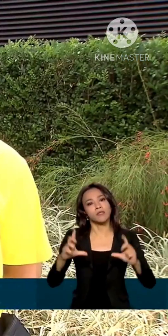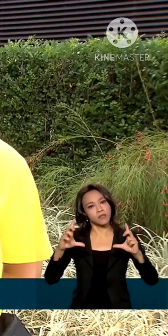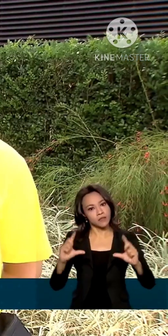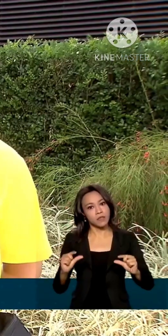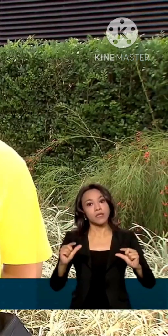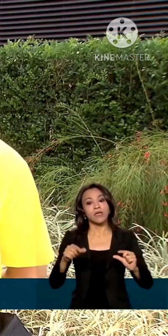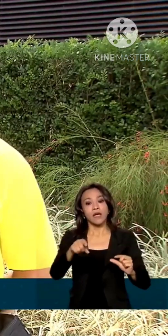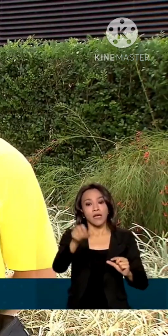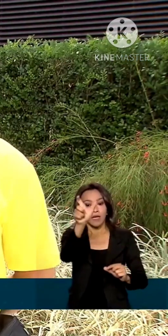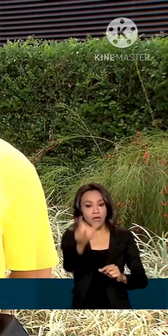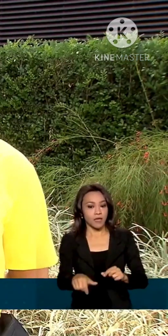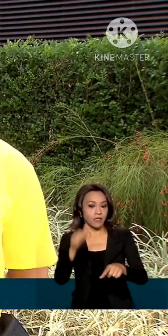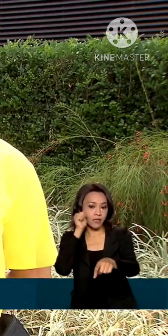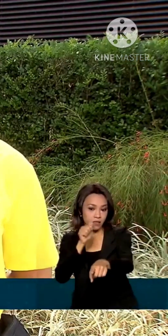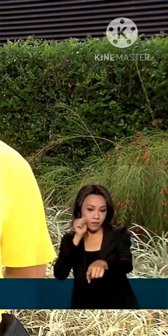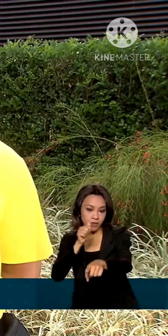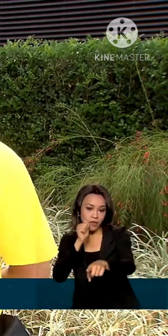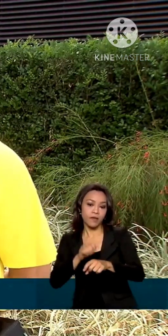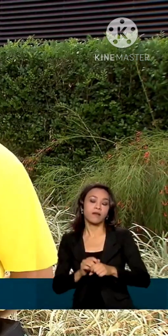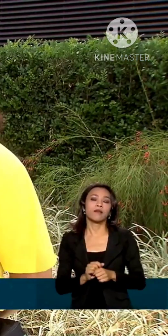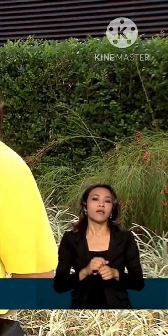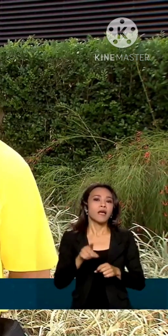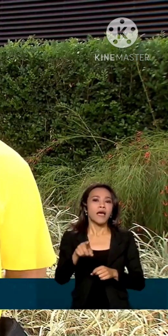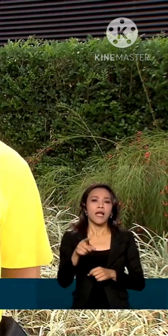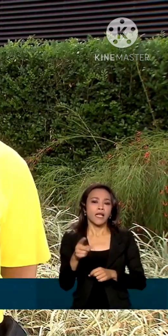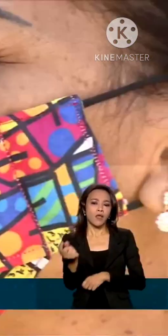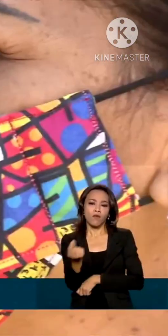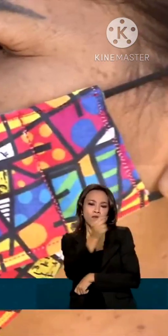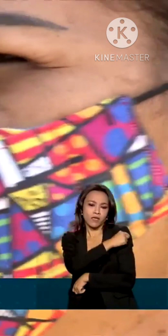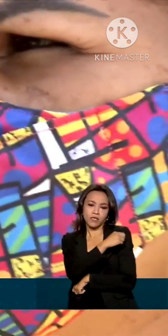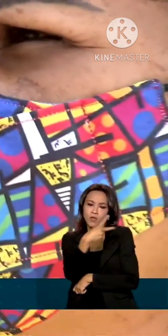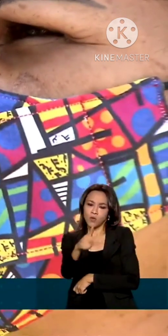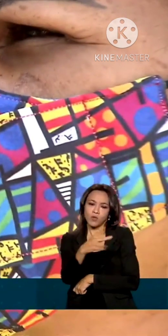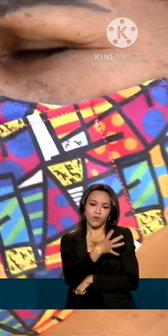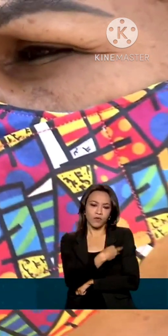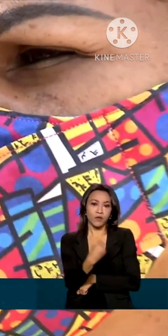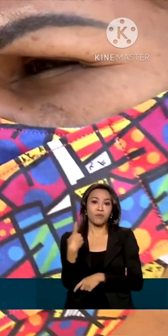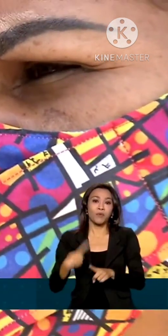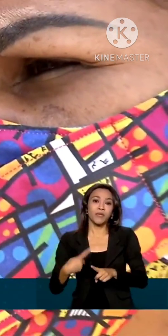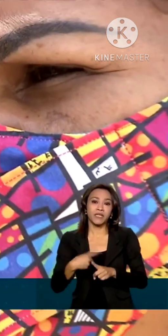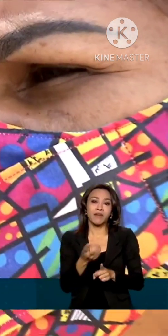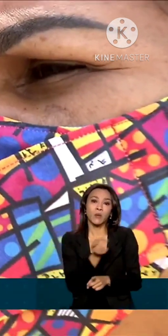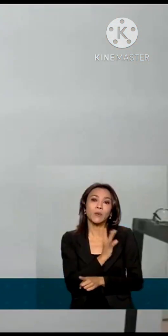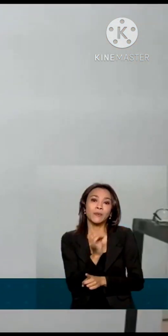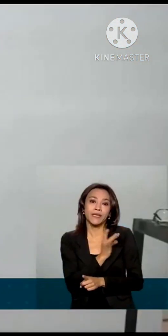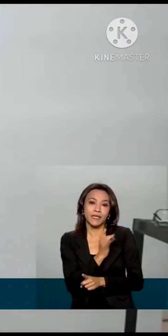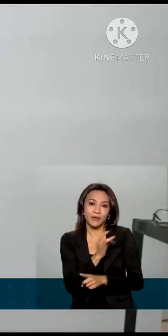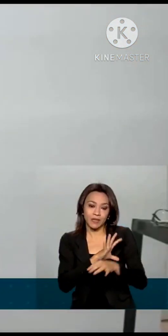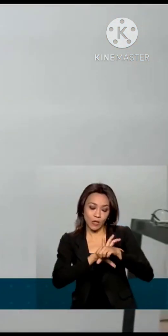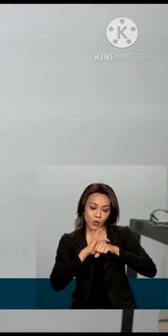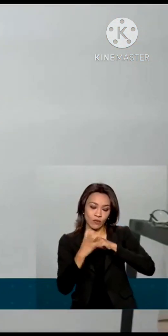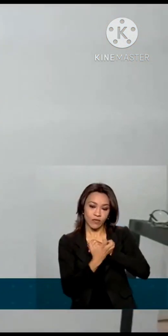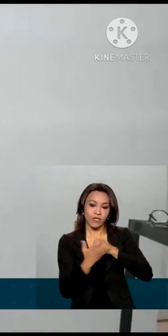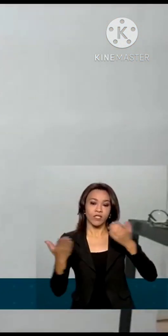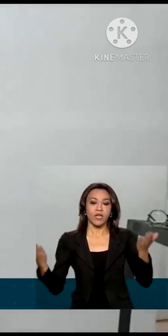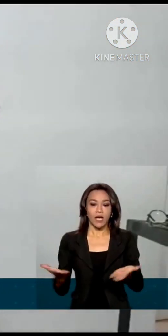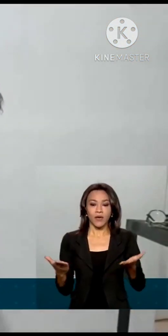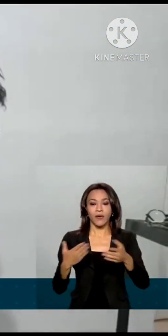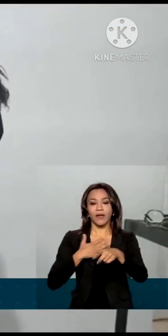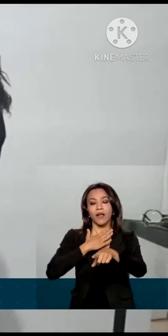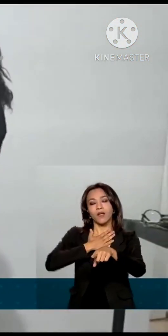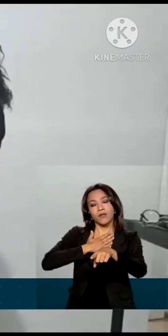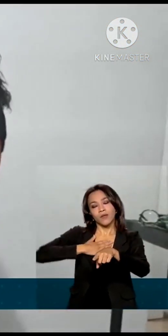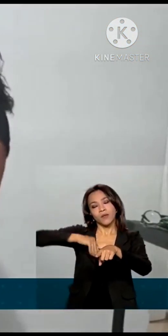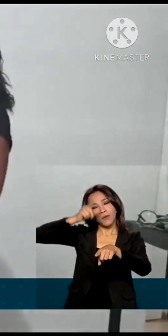a bandeira civil Eva Silva deixou de vacinar os filhos por medo da covilhã e agora mais